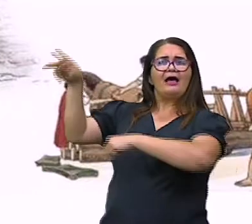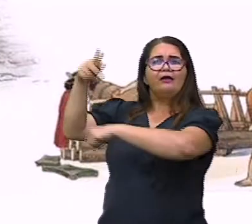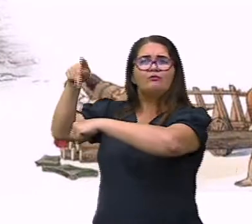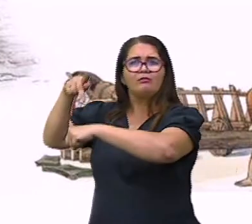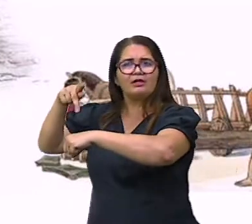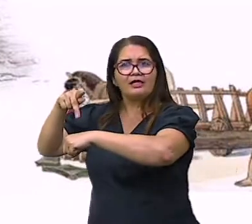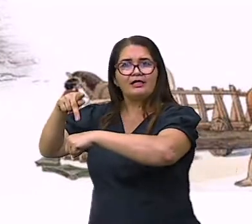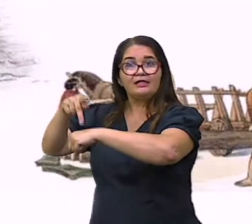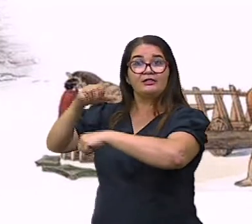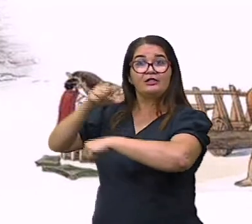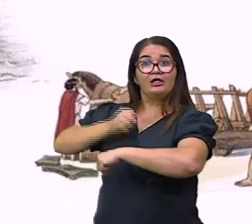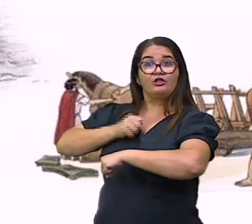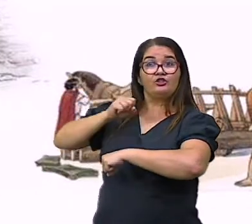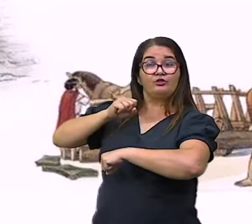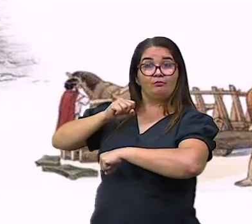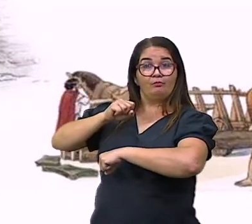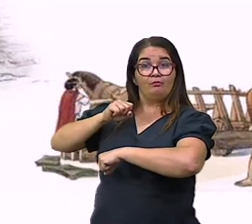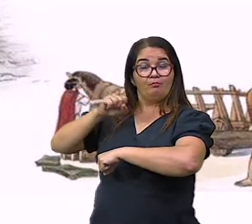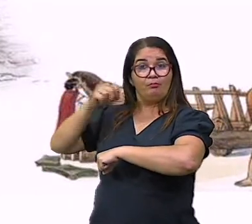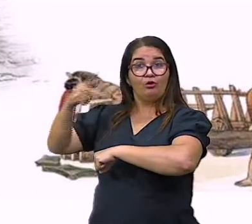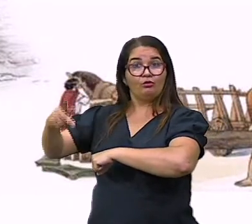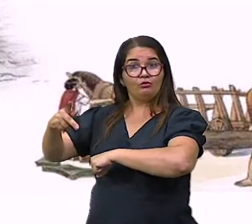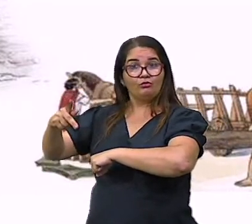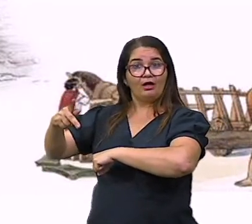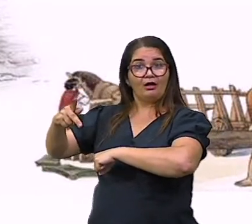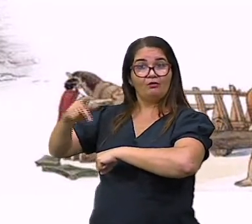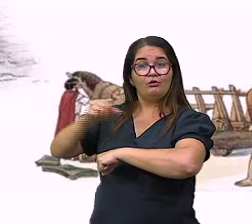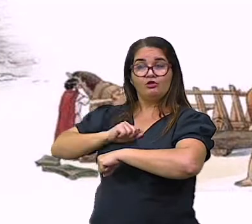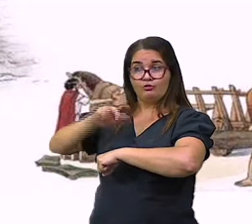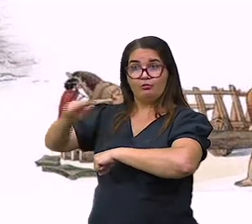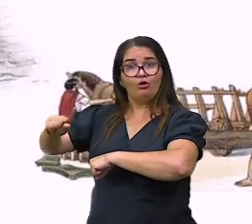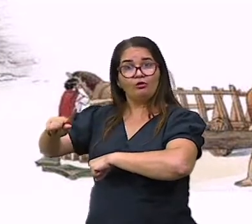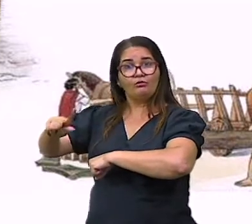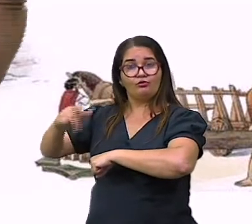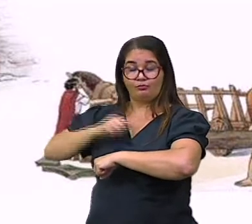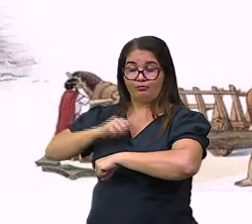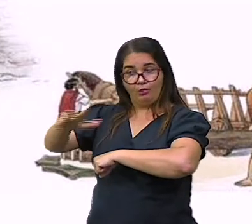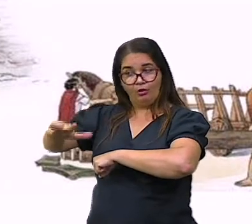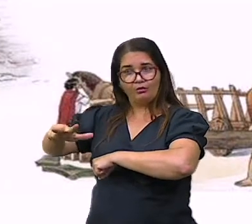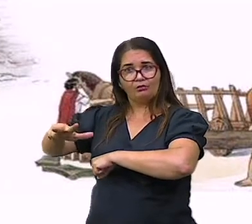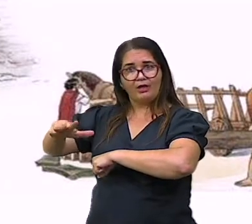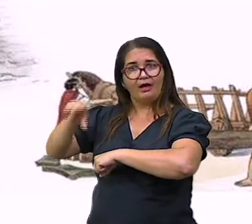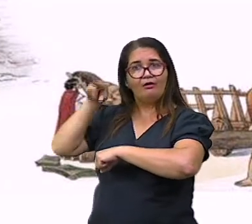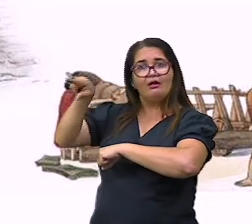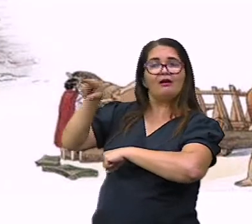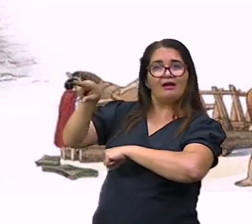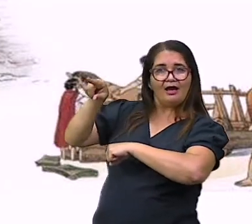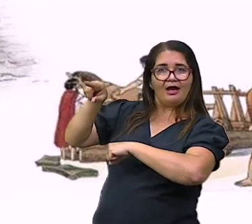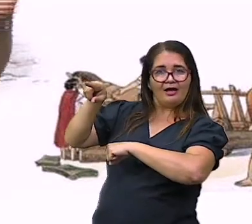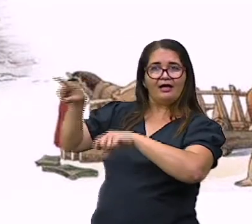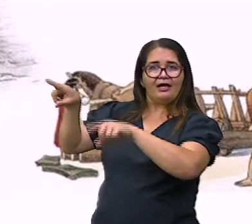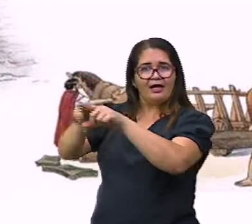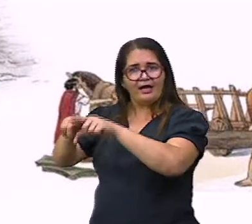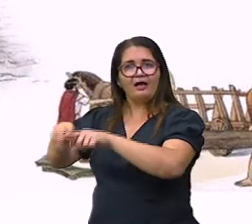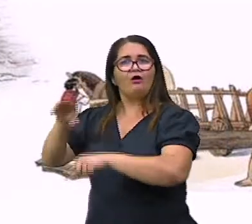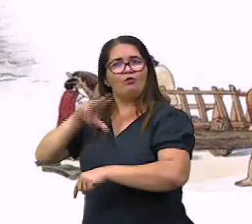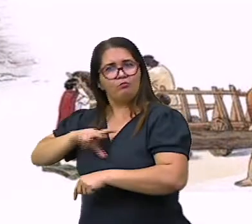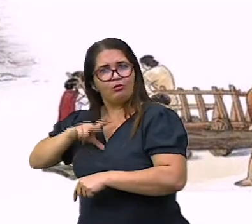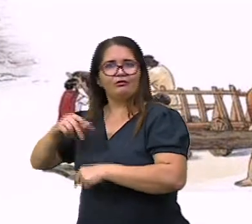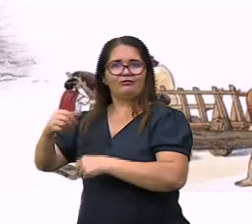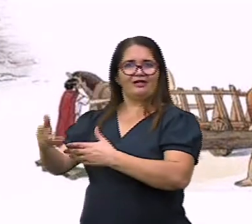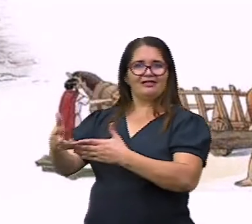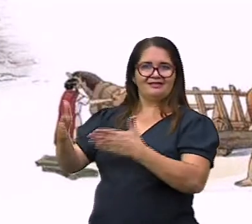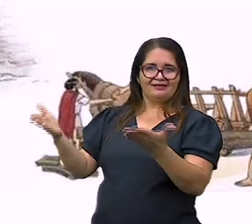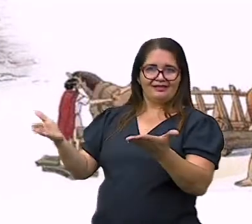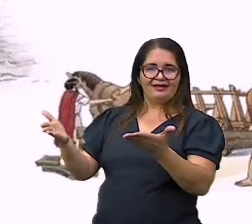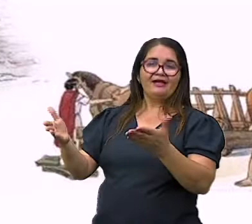indígena, importantíssimo, não podemos esquecer, africanas. Então, tudo isso vem para esse caldeirão